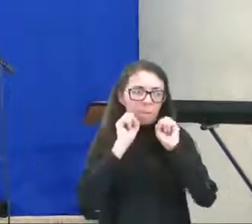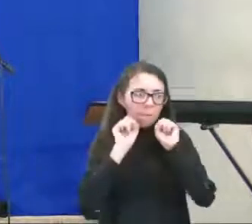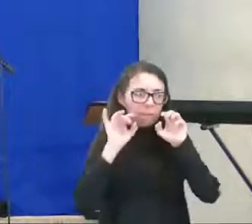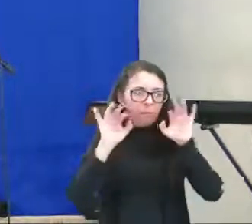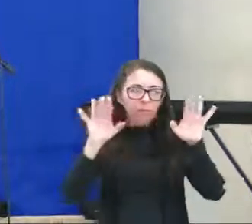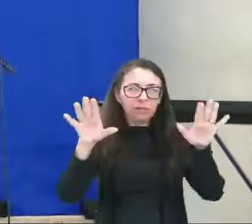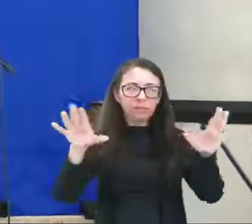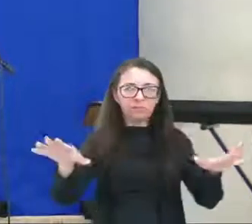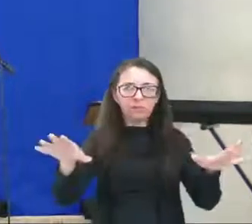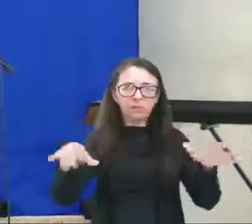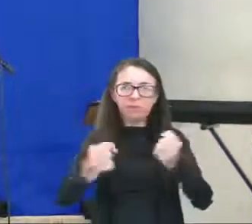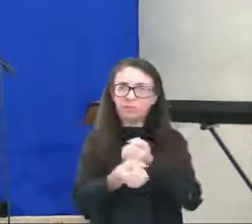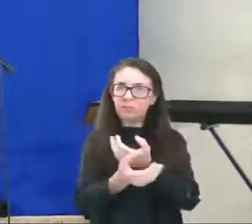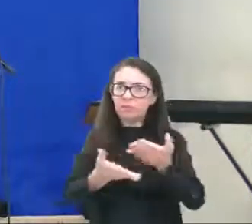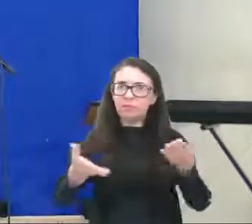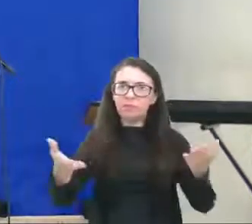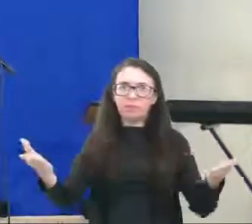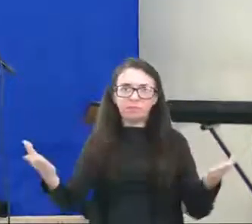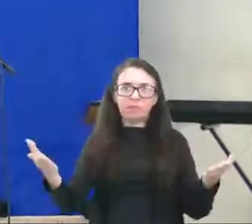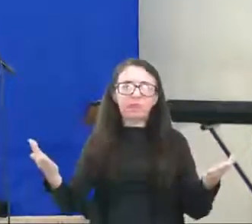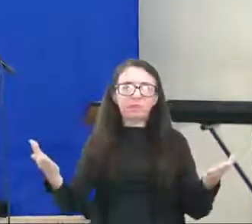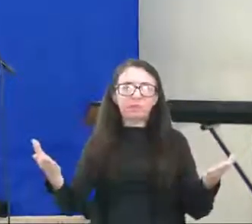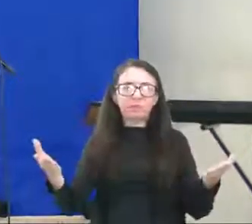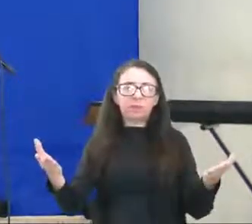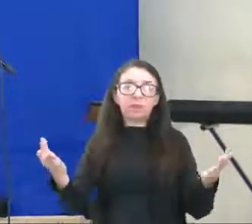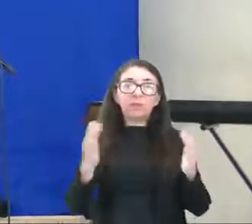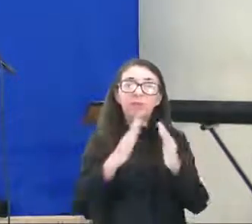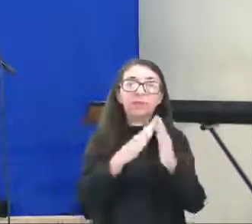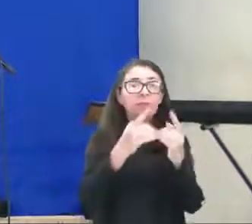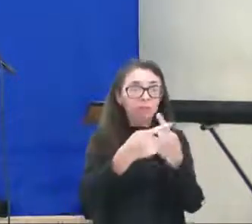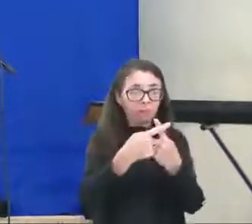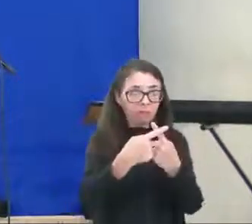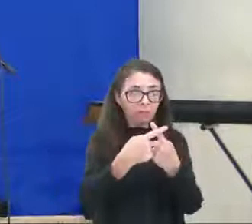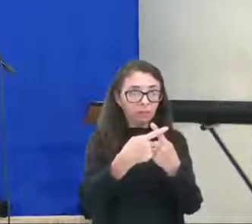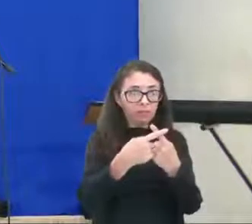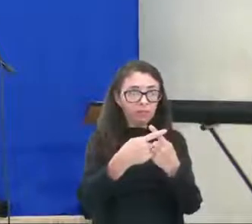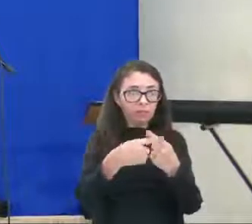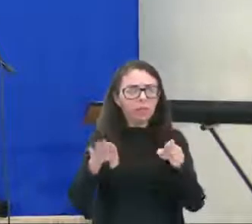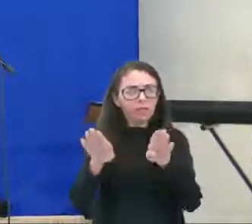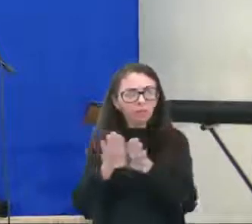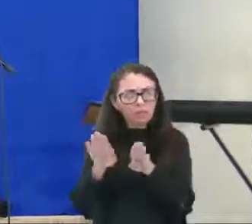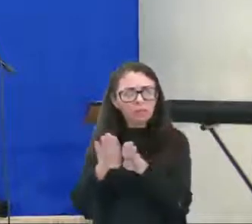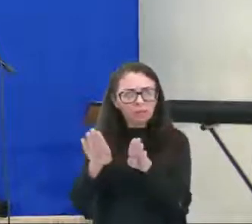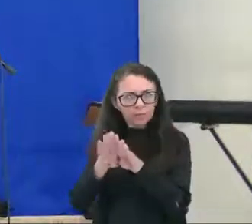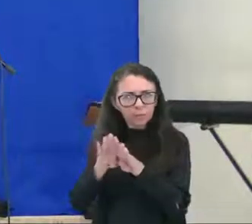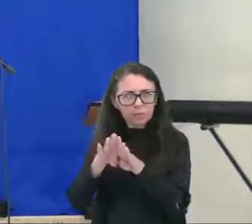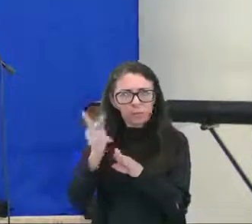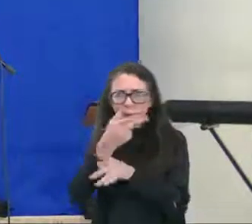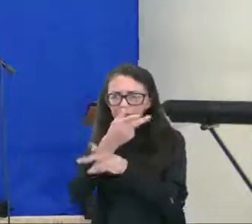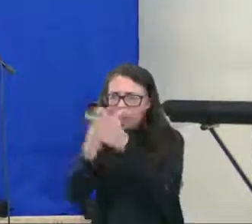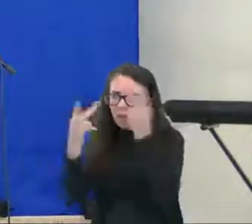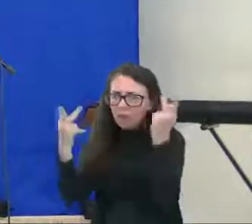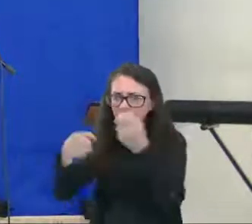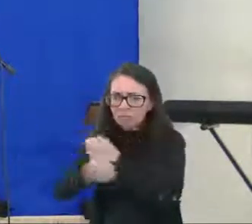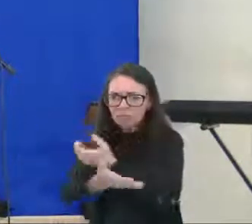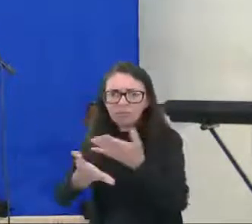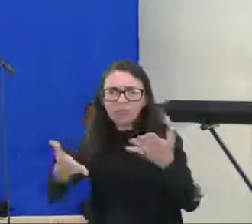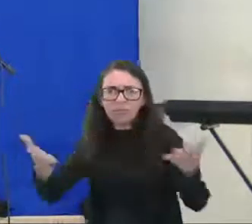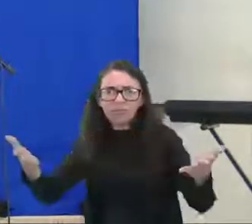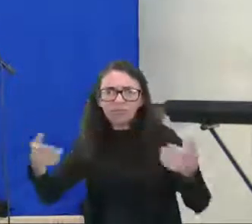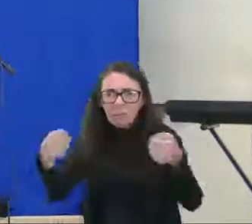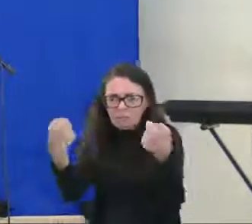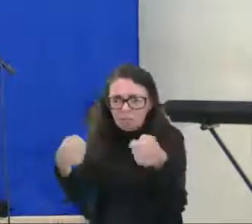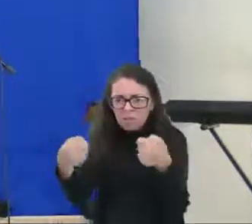Ué, se Deus age em nós, pastor Claudinei, é tudo, é a ação do Espírito